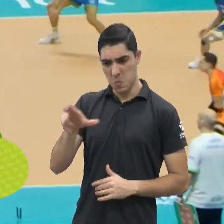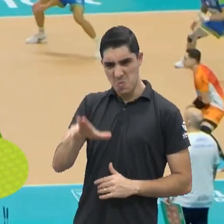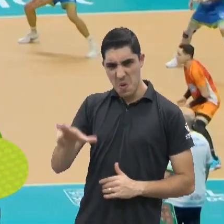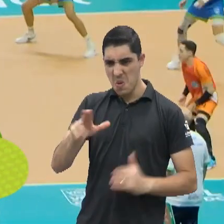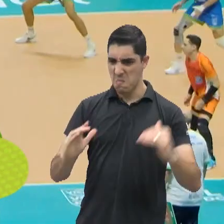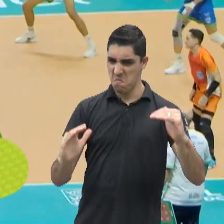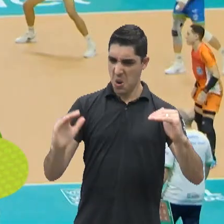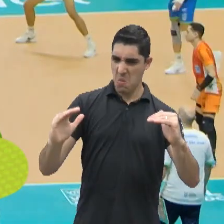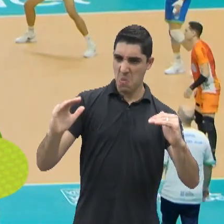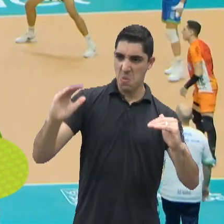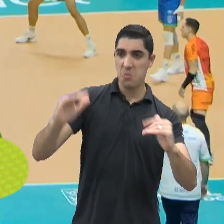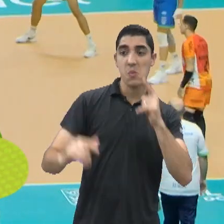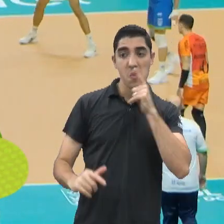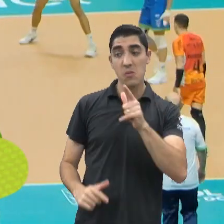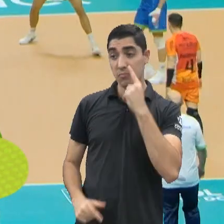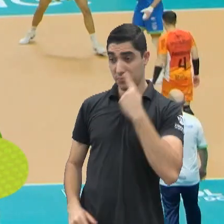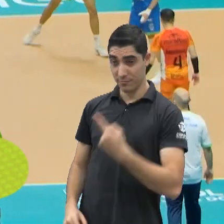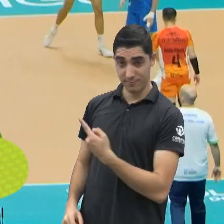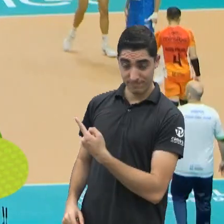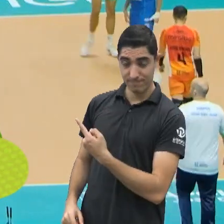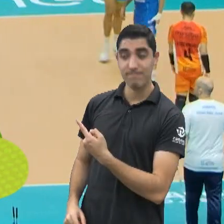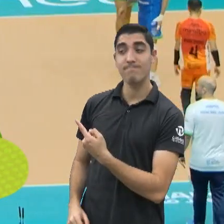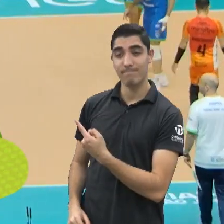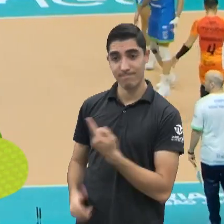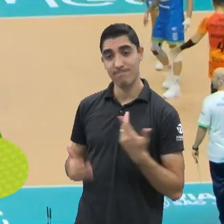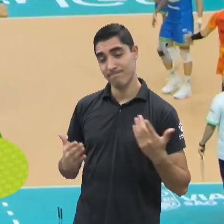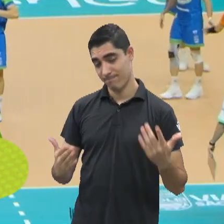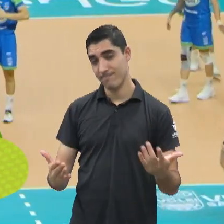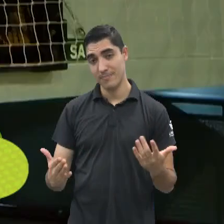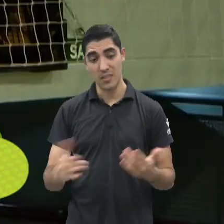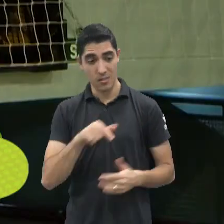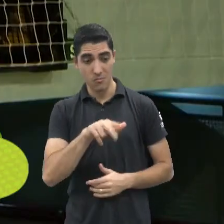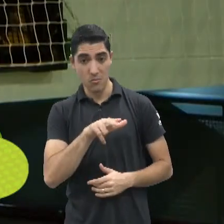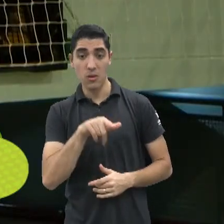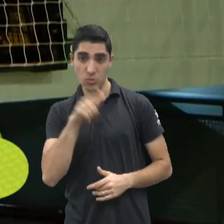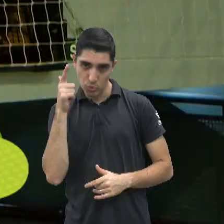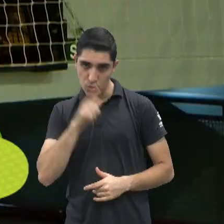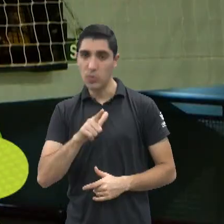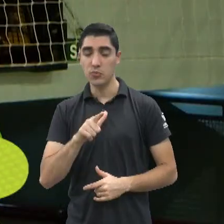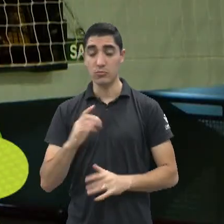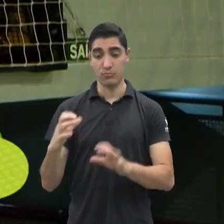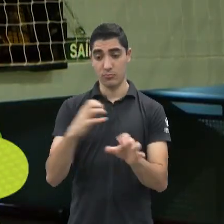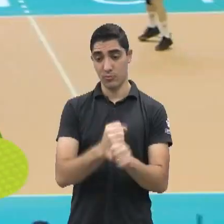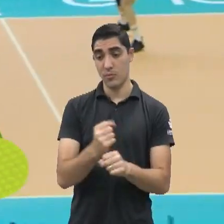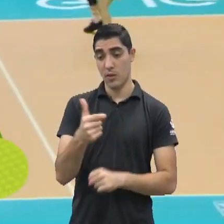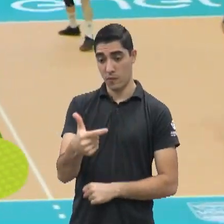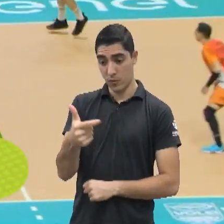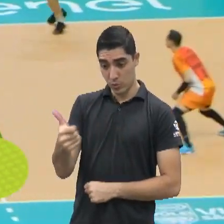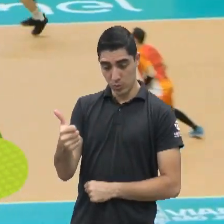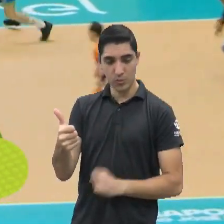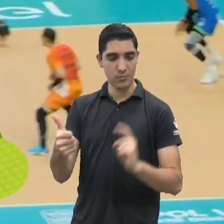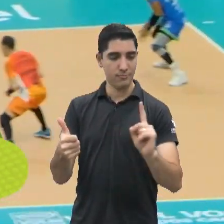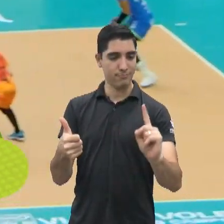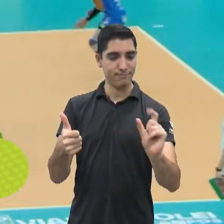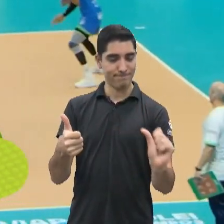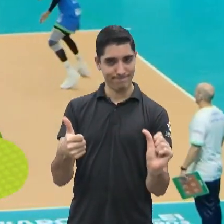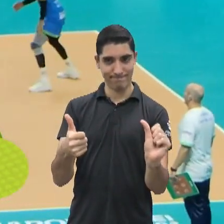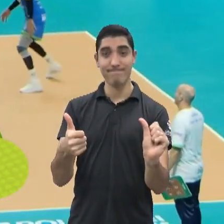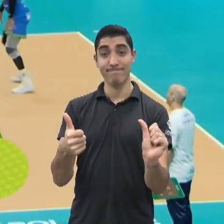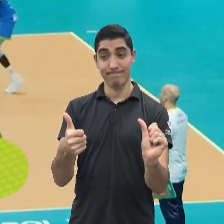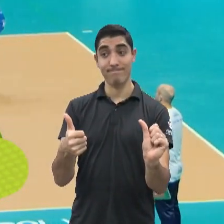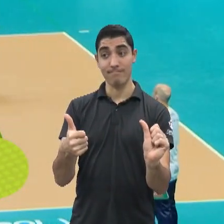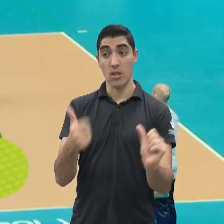o bloqueio joseense não funcionou e o oposto anotou mais um, 21-16. Nessa deixada, o